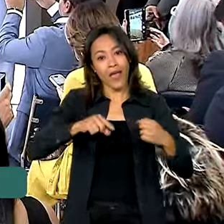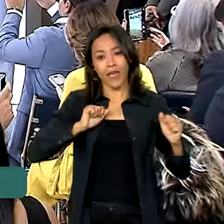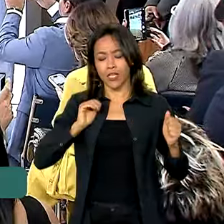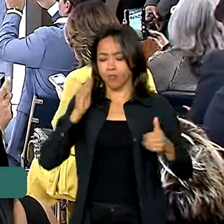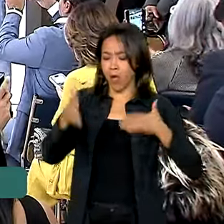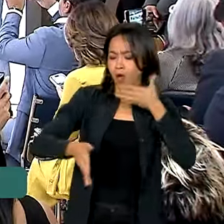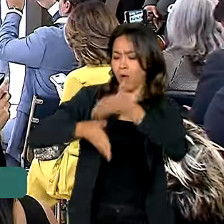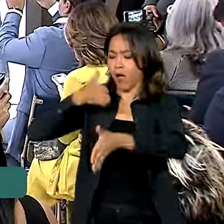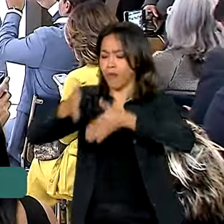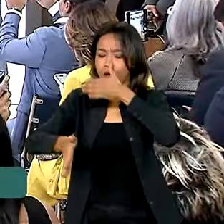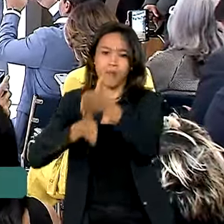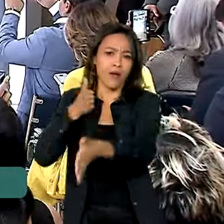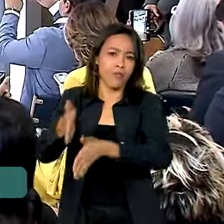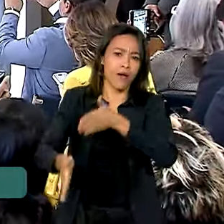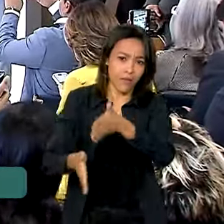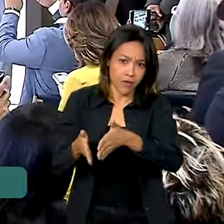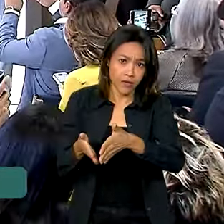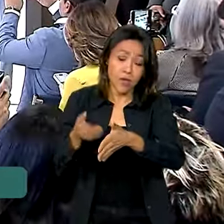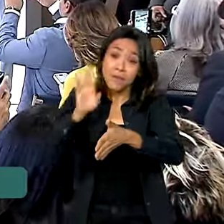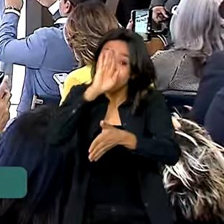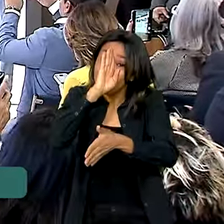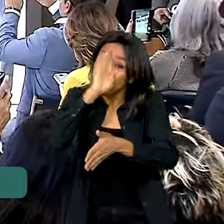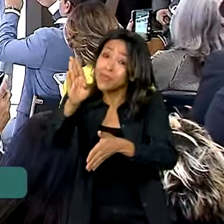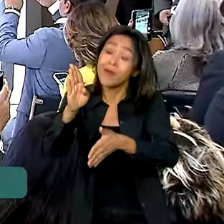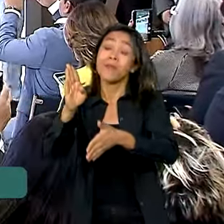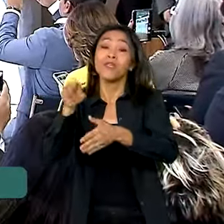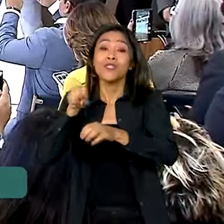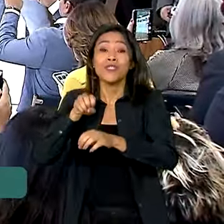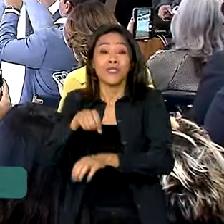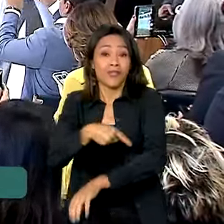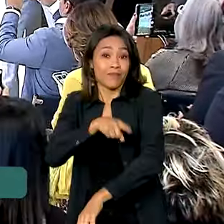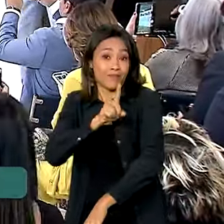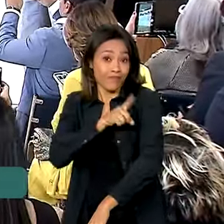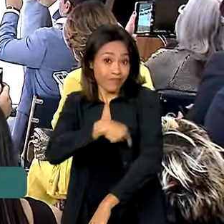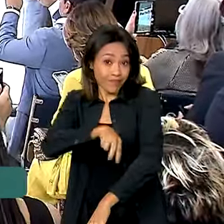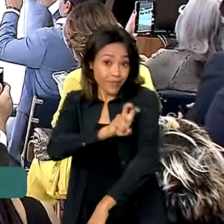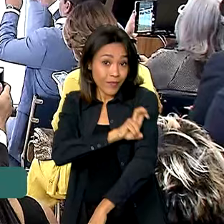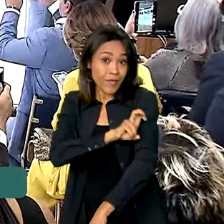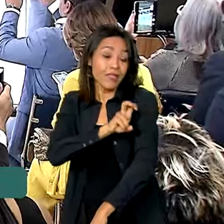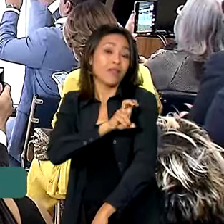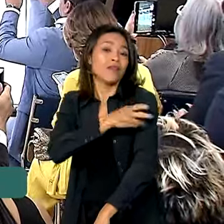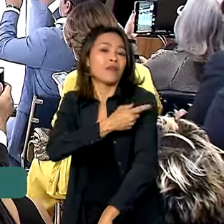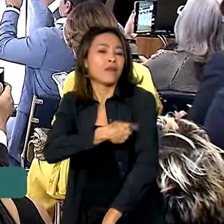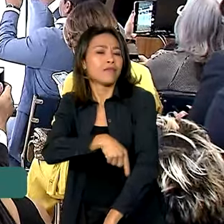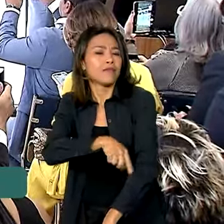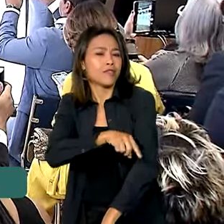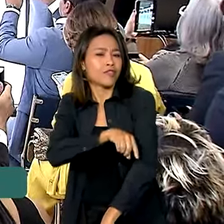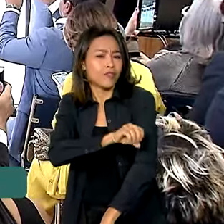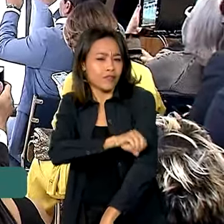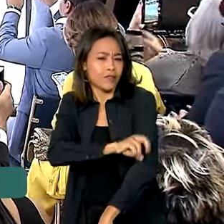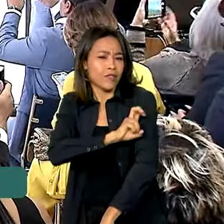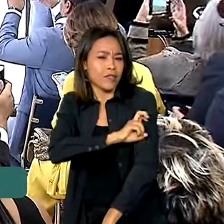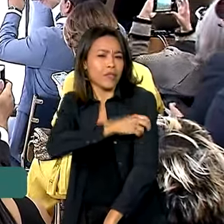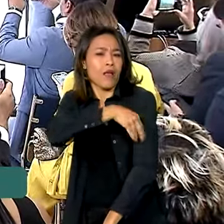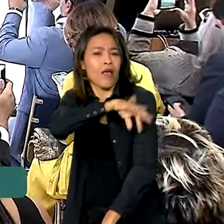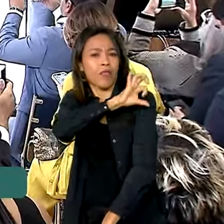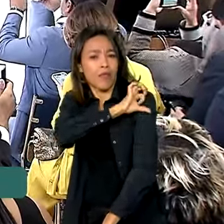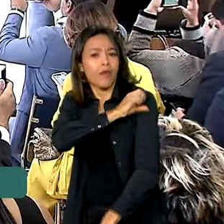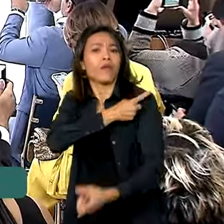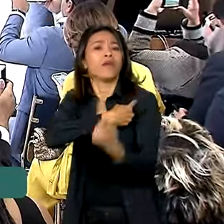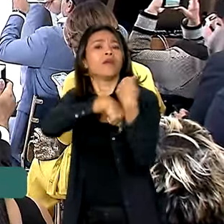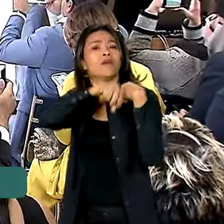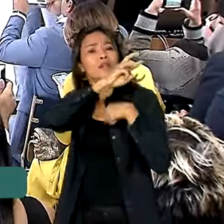fluxo principalmente no ensino fundamental e desafiador maior ainda como o maeno disse no ensino